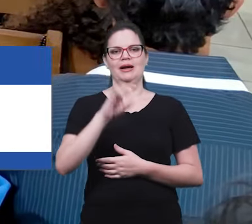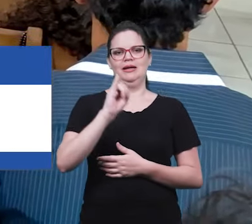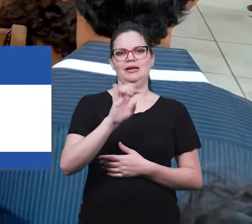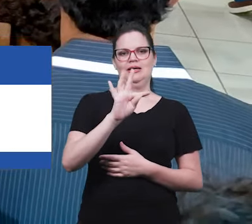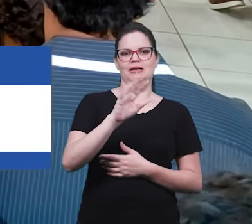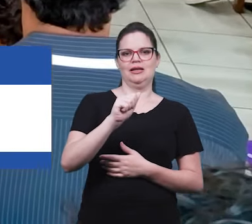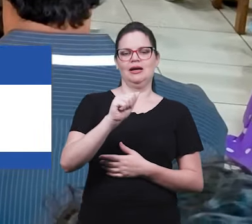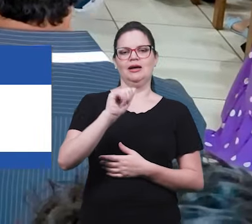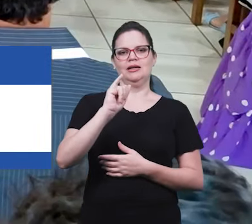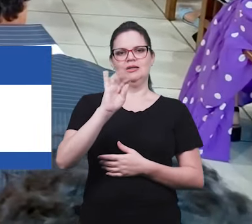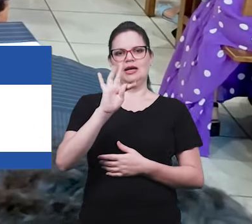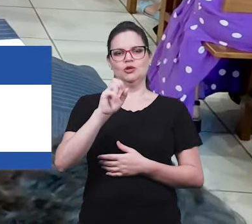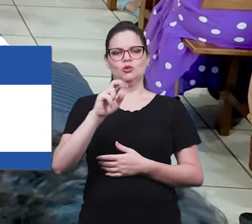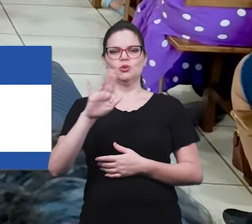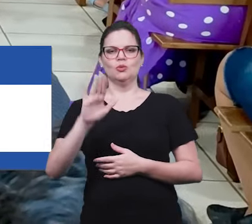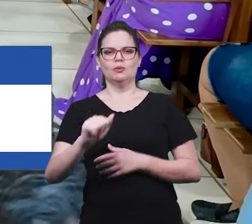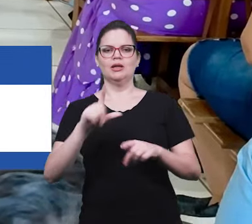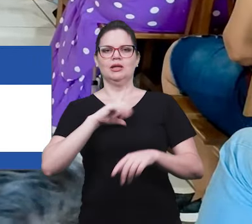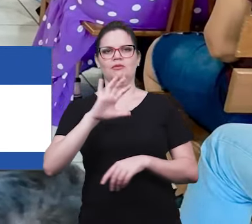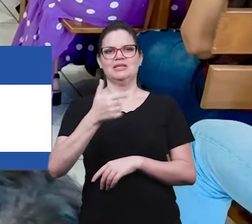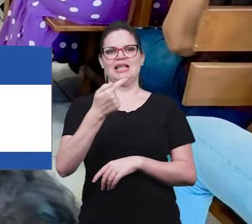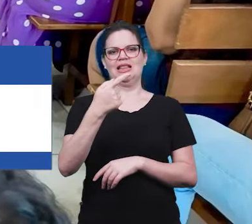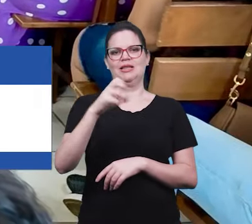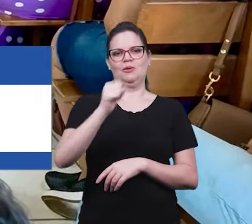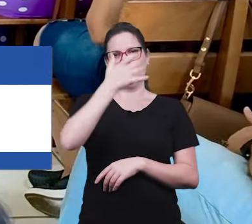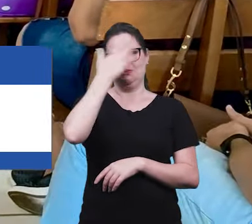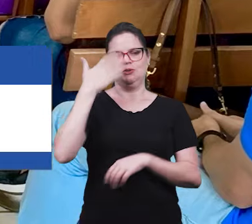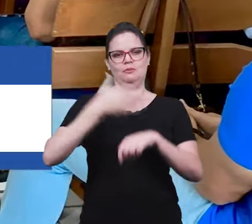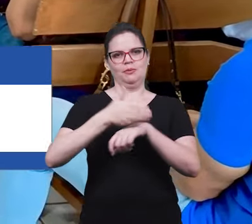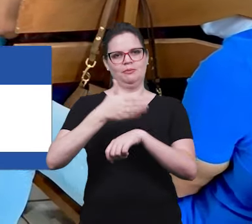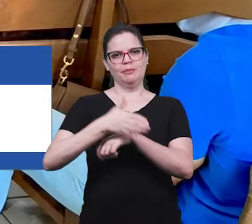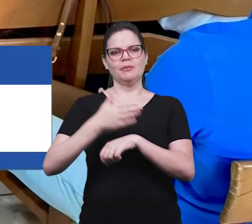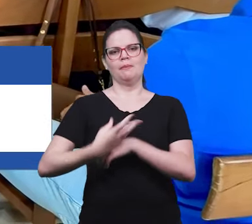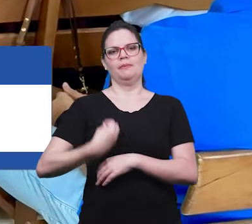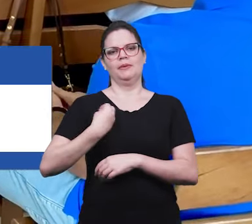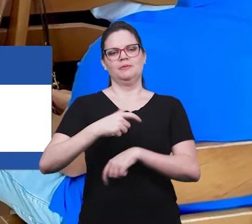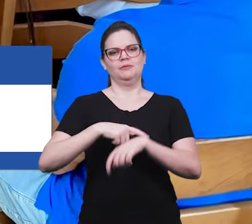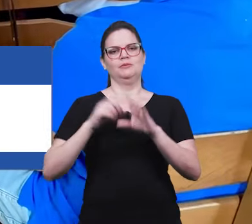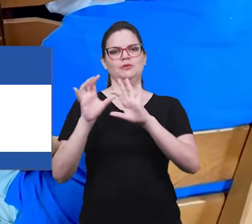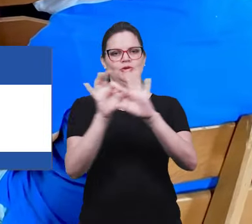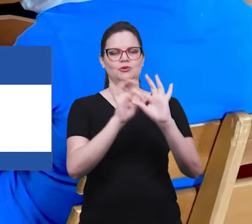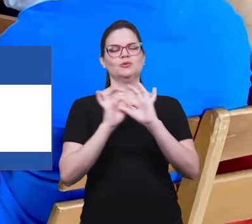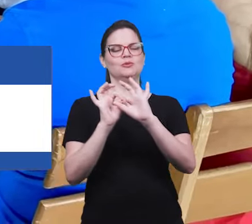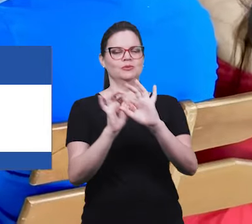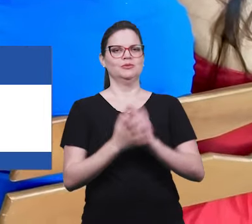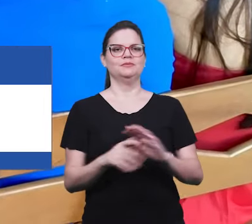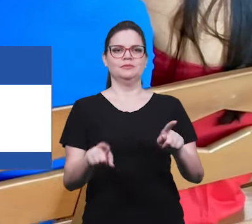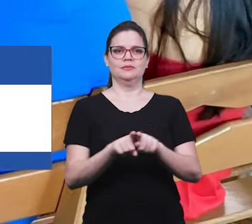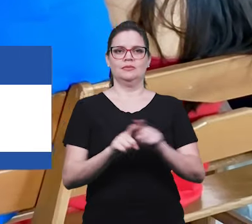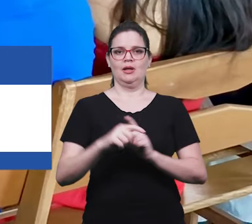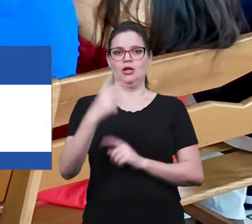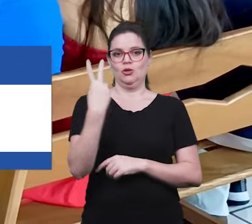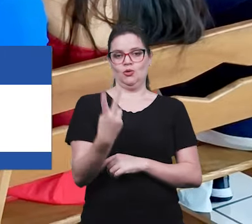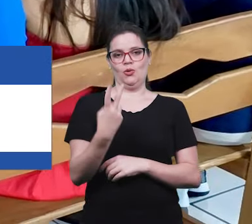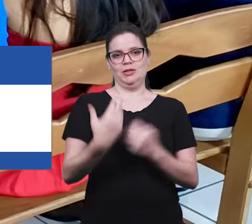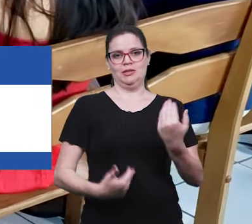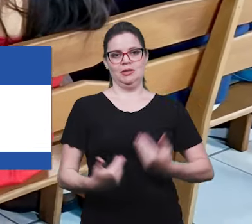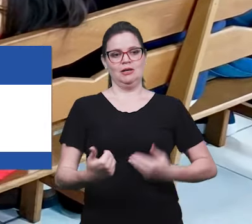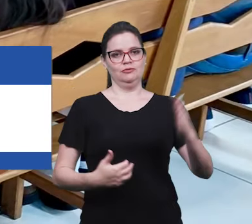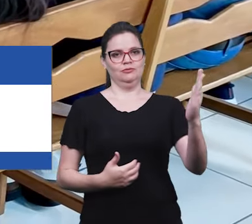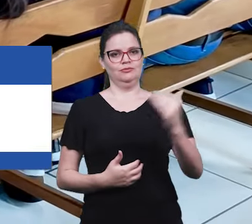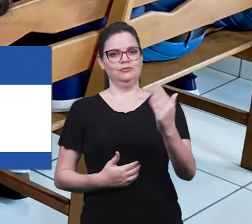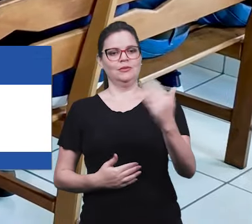com 188 irmãos presentes em um momento especial de comunhão com o senhor e ainda dois irmãos foram levantados